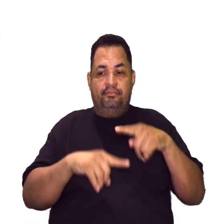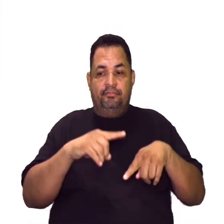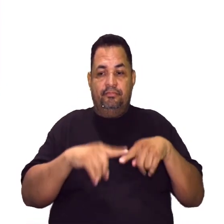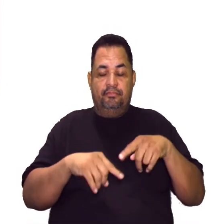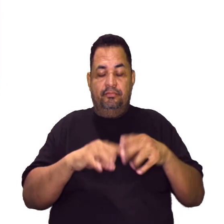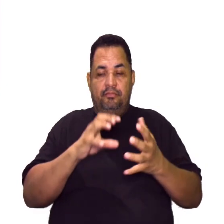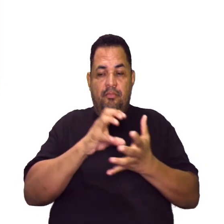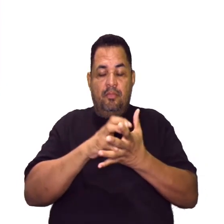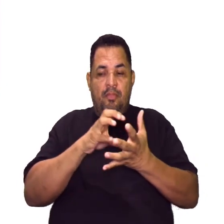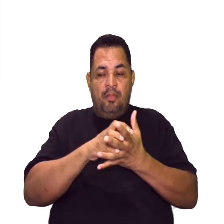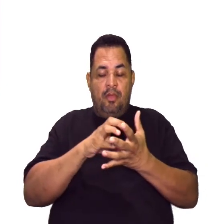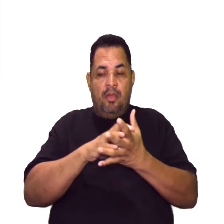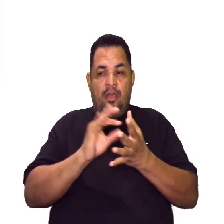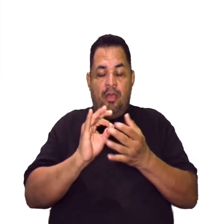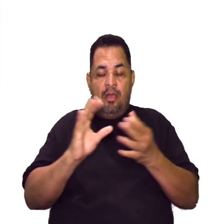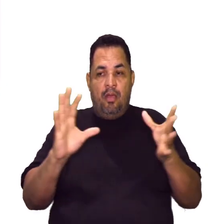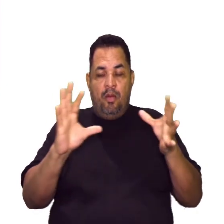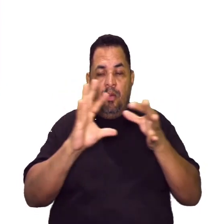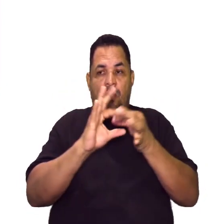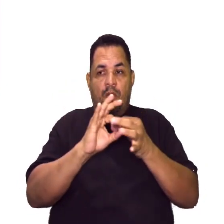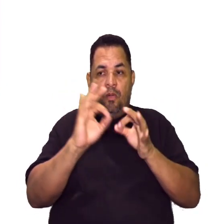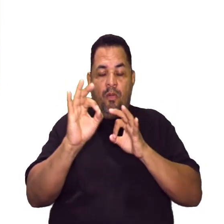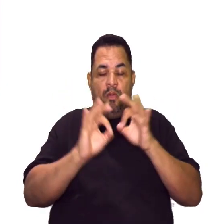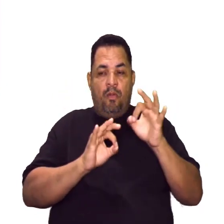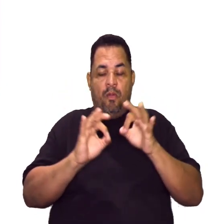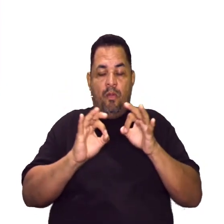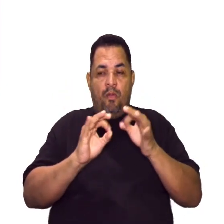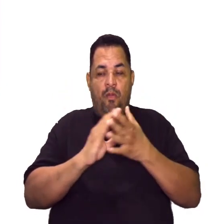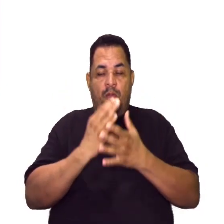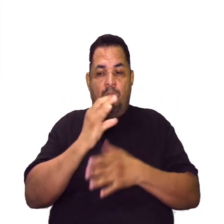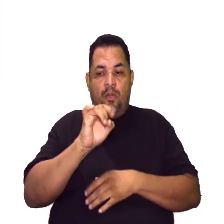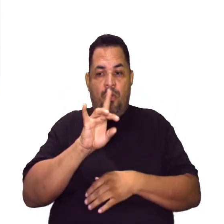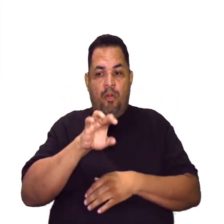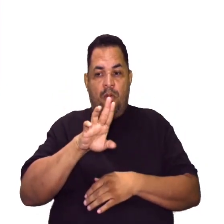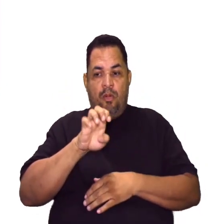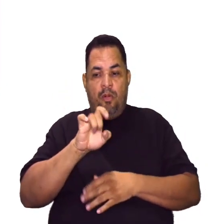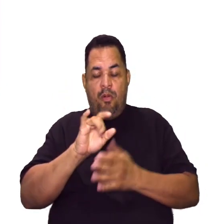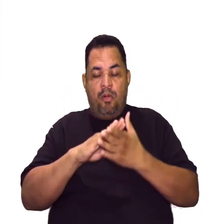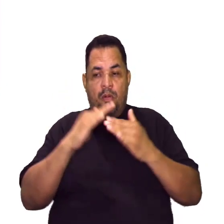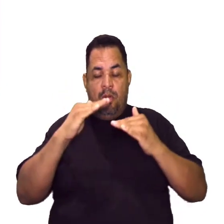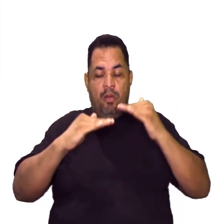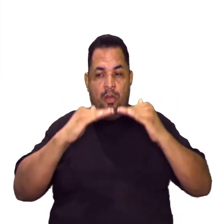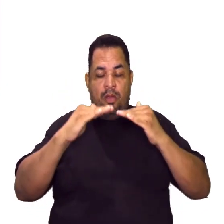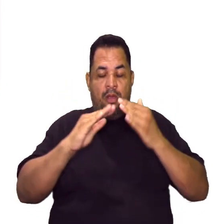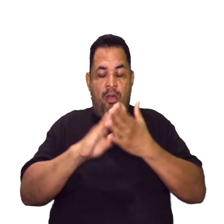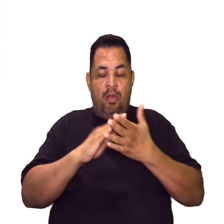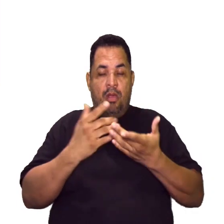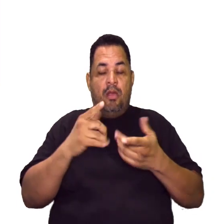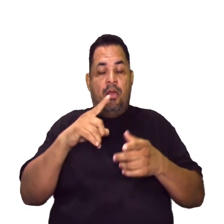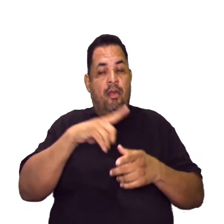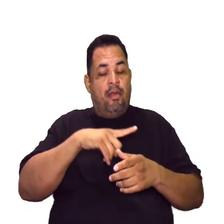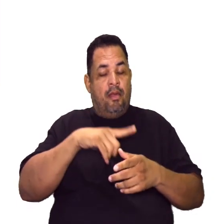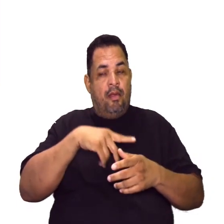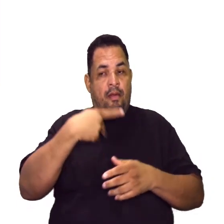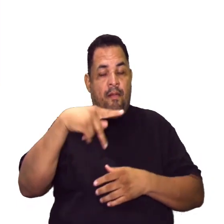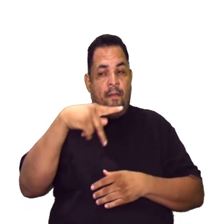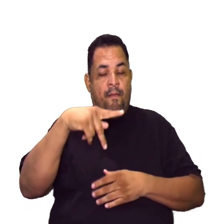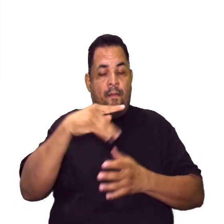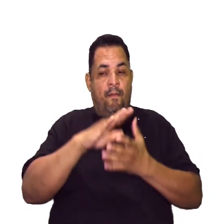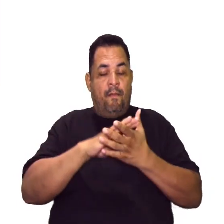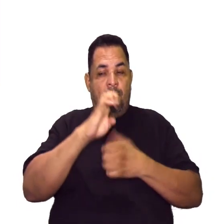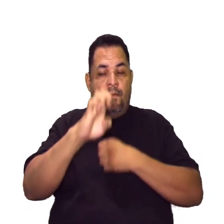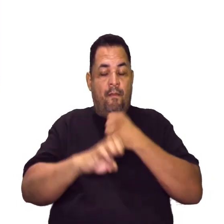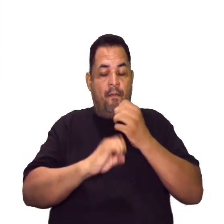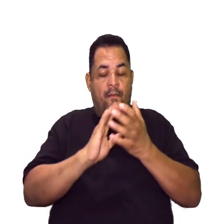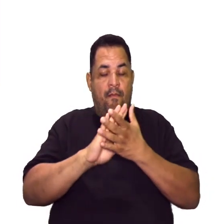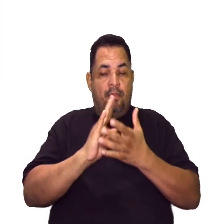que, mesmo fazendo ligações covalentes comuns para estabilizar, ainda sobra par de elétrons que não